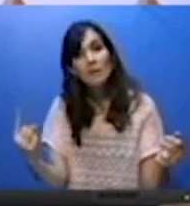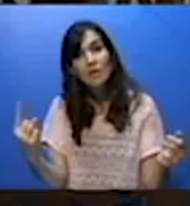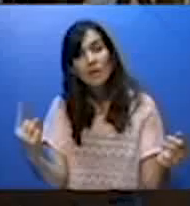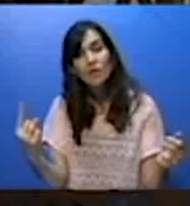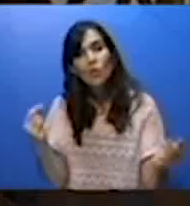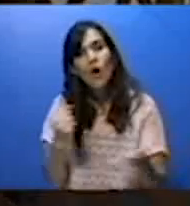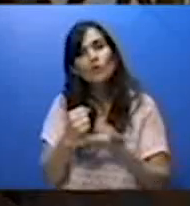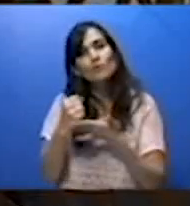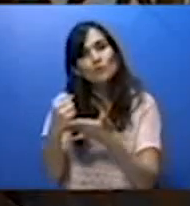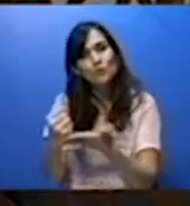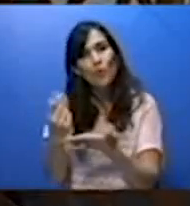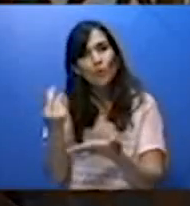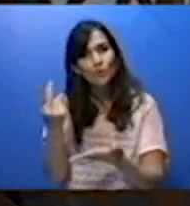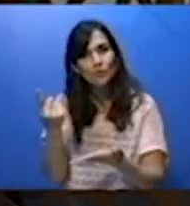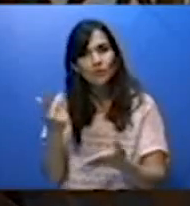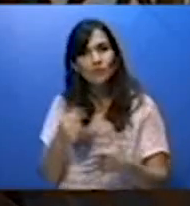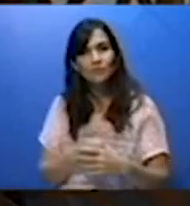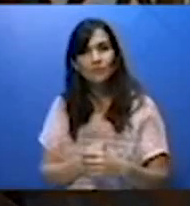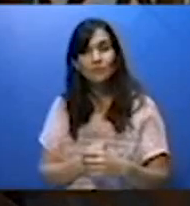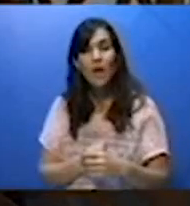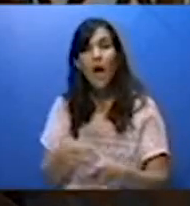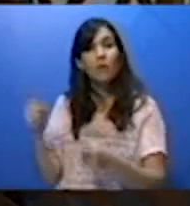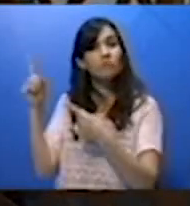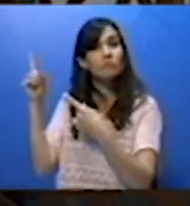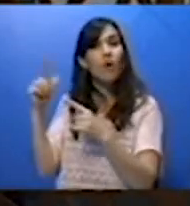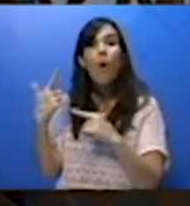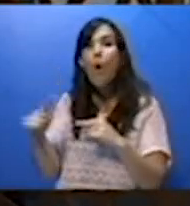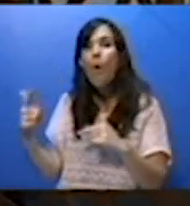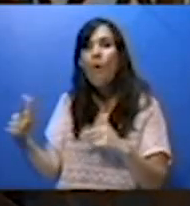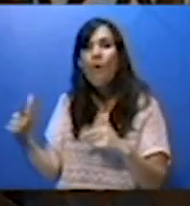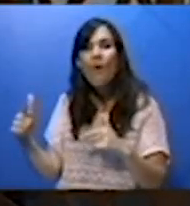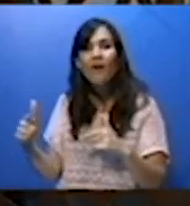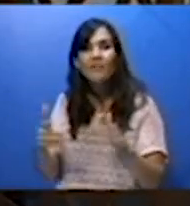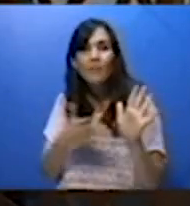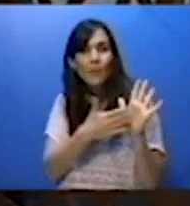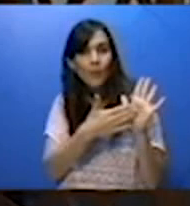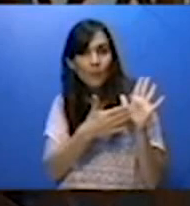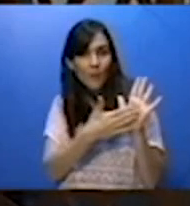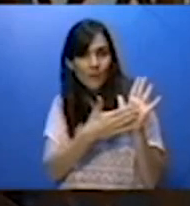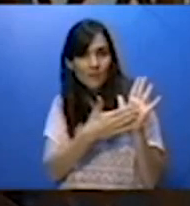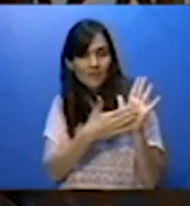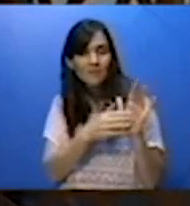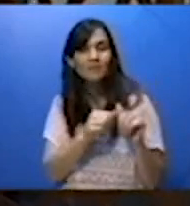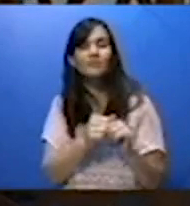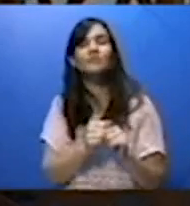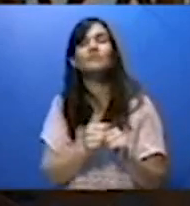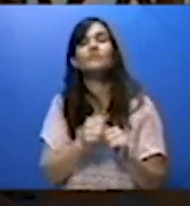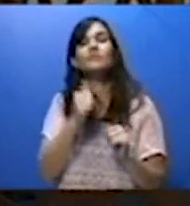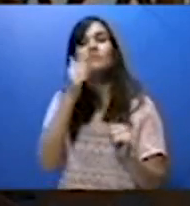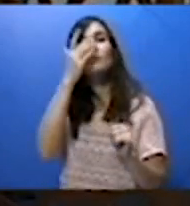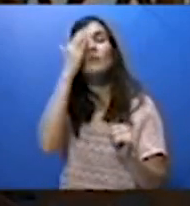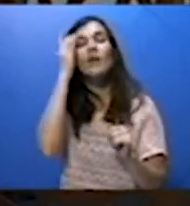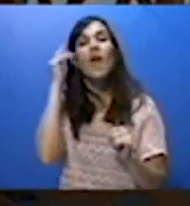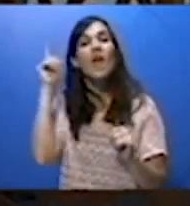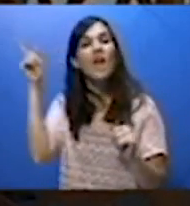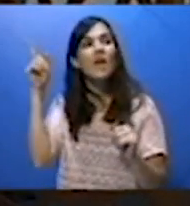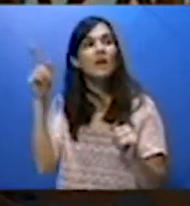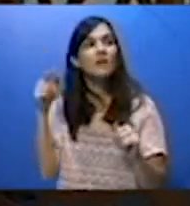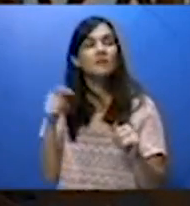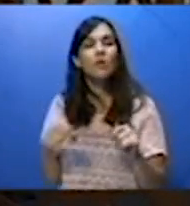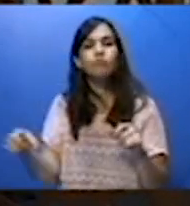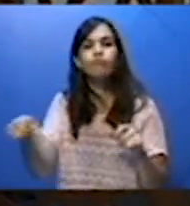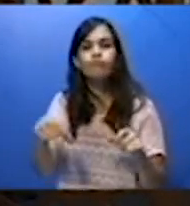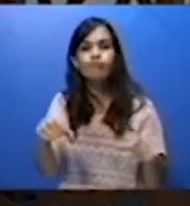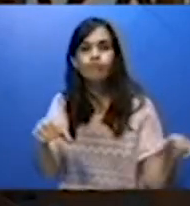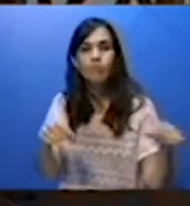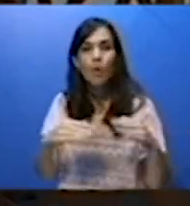proposta que eu trouxe para vocês é um dominó tá um dominó de subtração que nós trabalharemos na